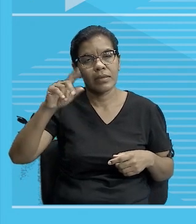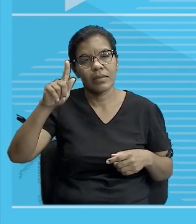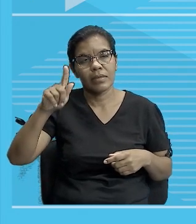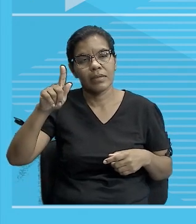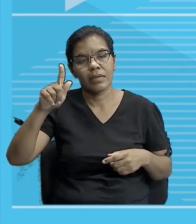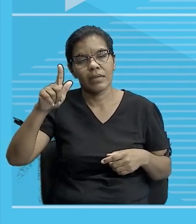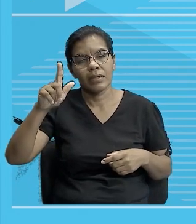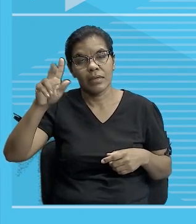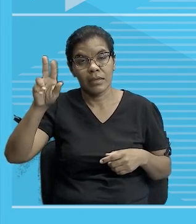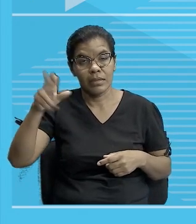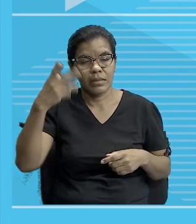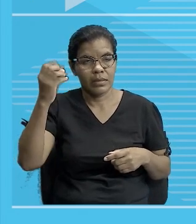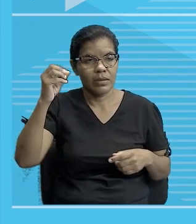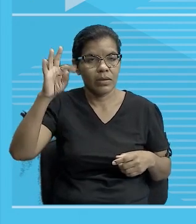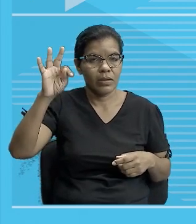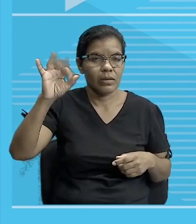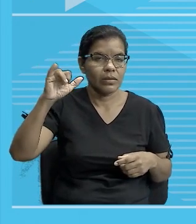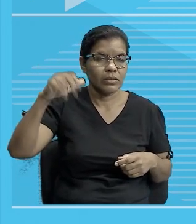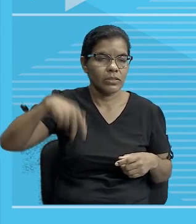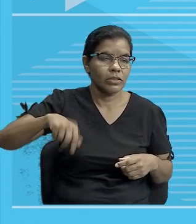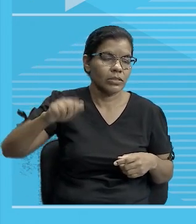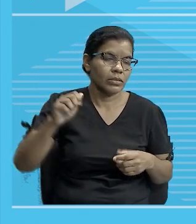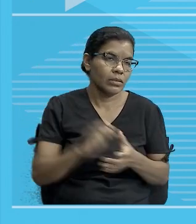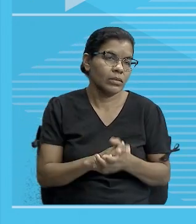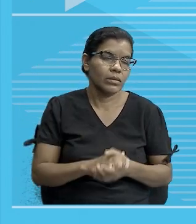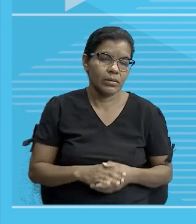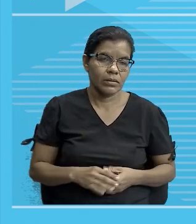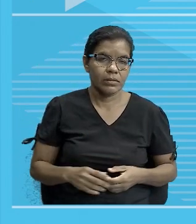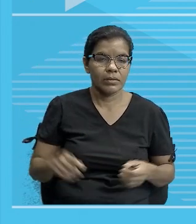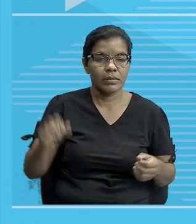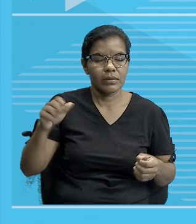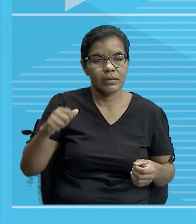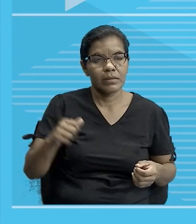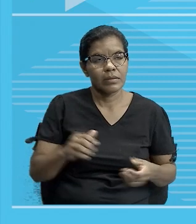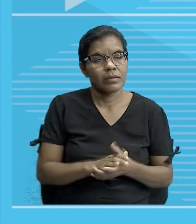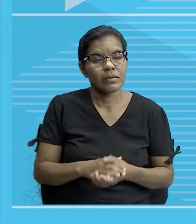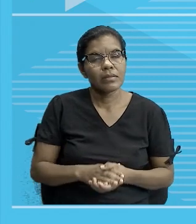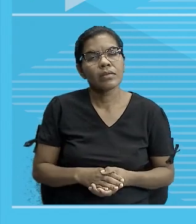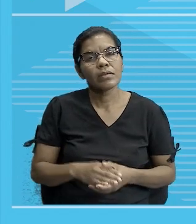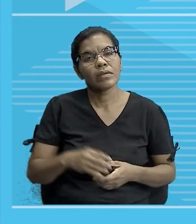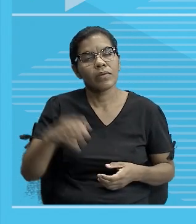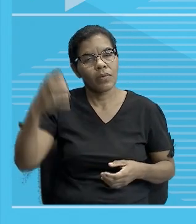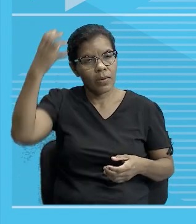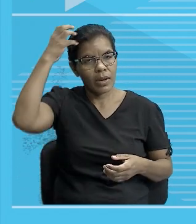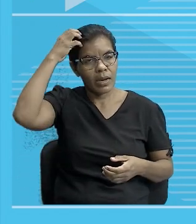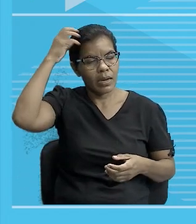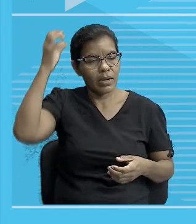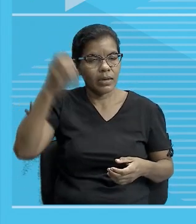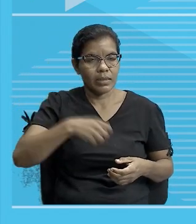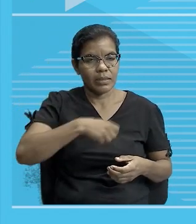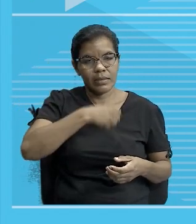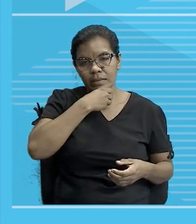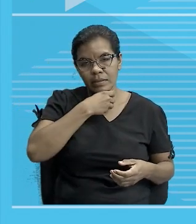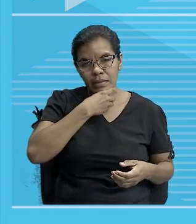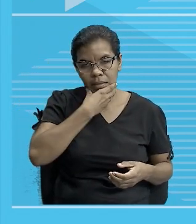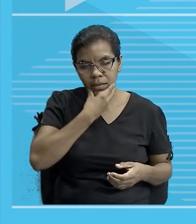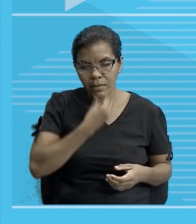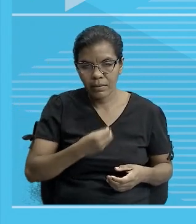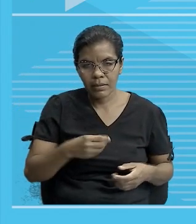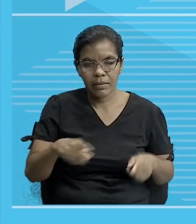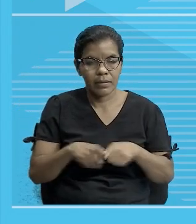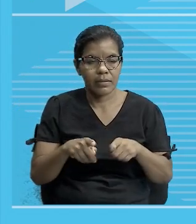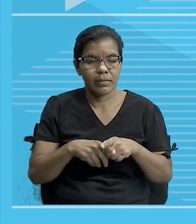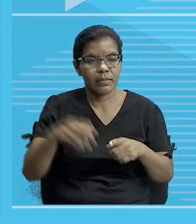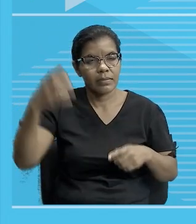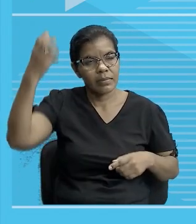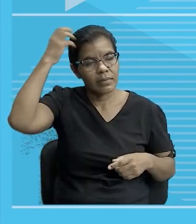rei e a rainha. O rei e a rainha foram guilhotinados.